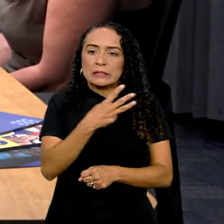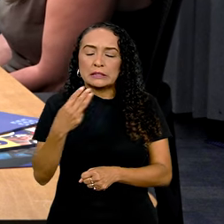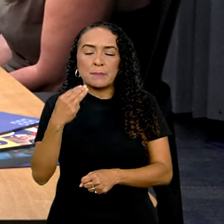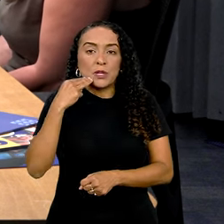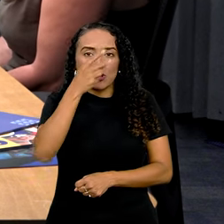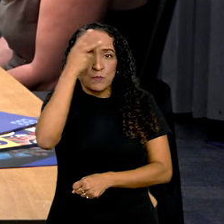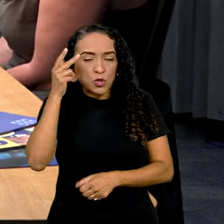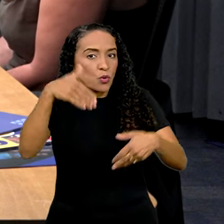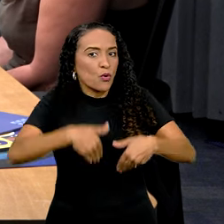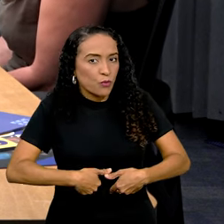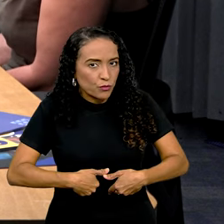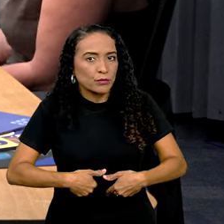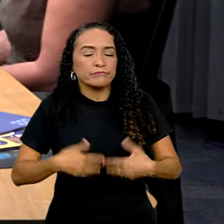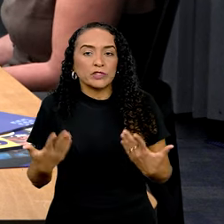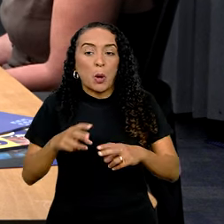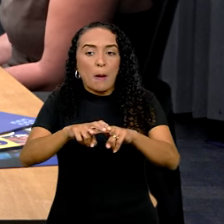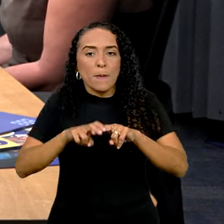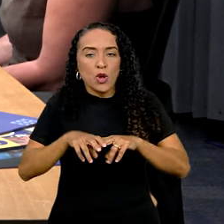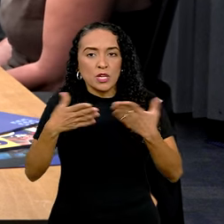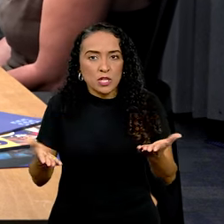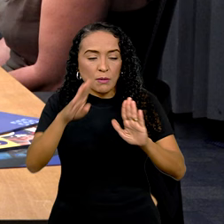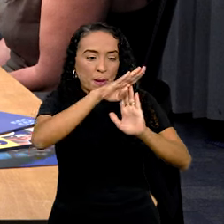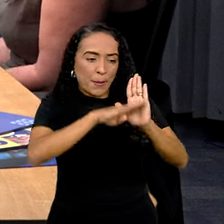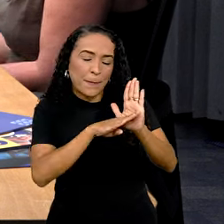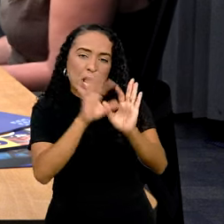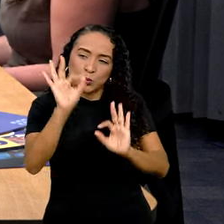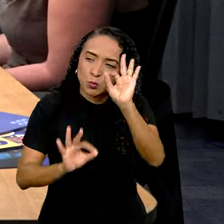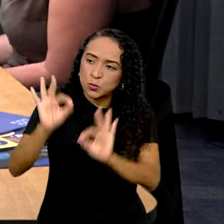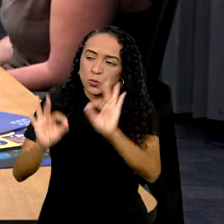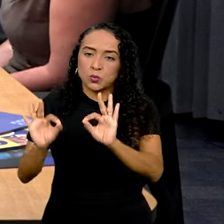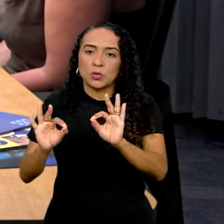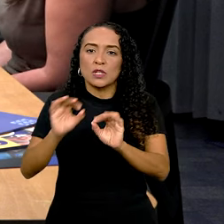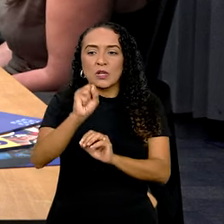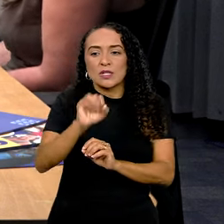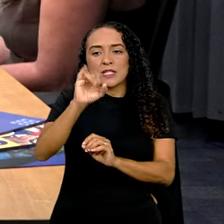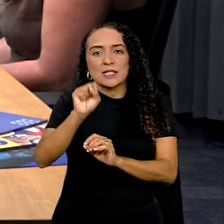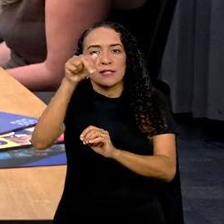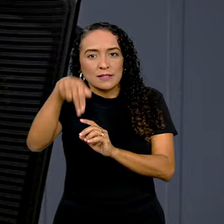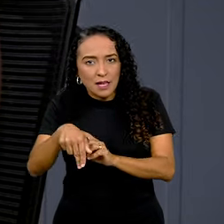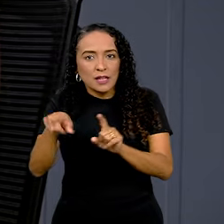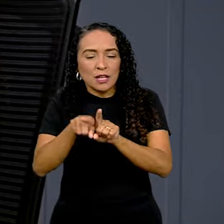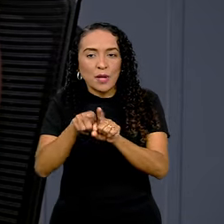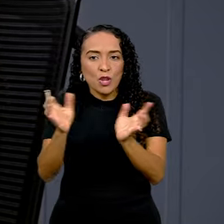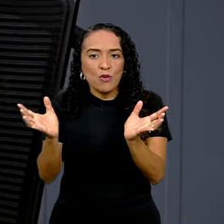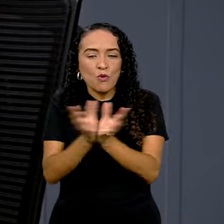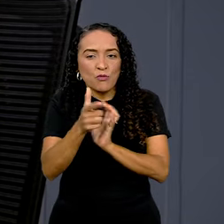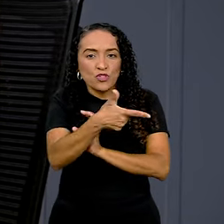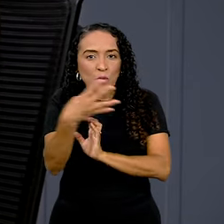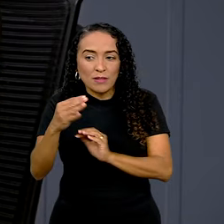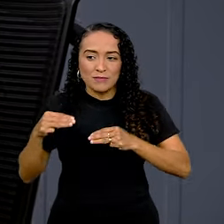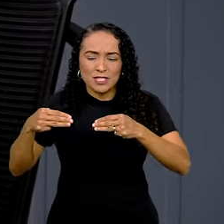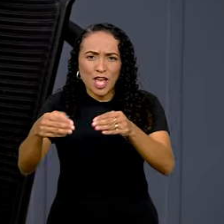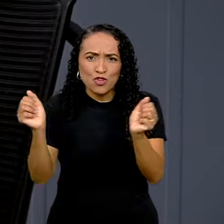33 milhões de pessoas passando fome e através do desse plano construído pelo sisan construído por essa Câmara de